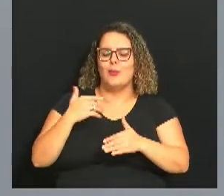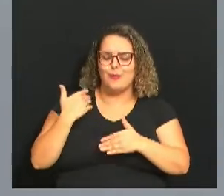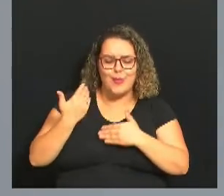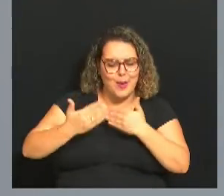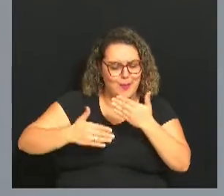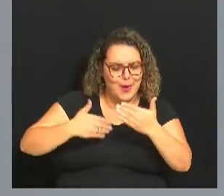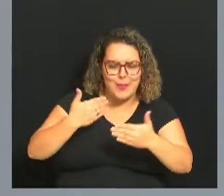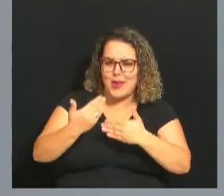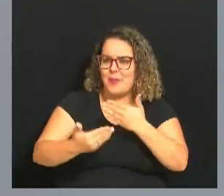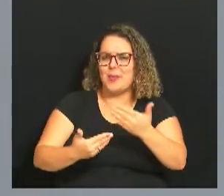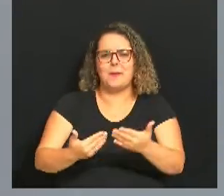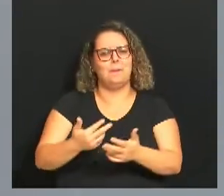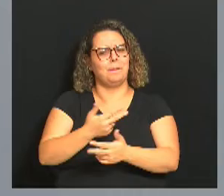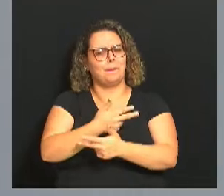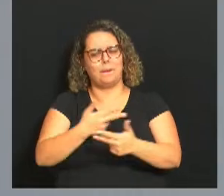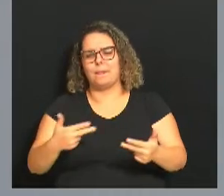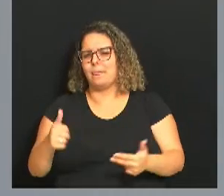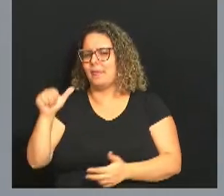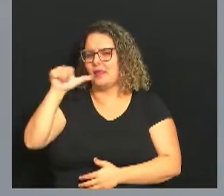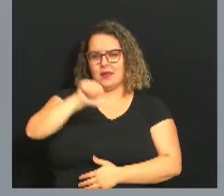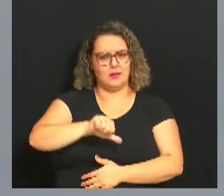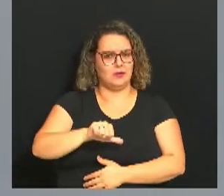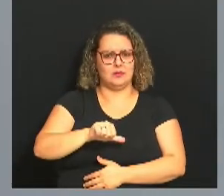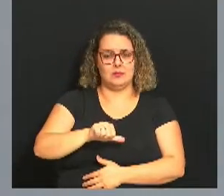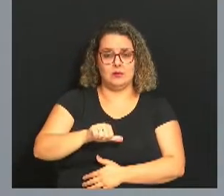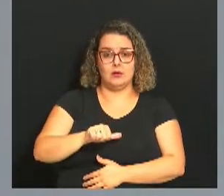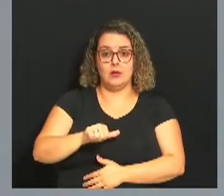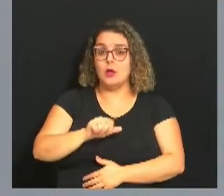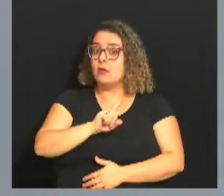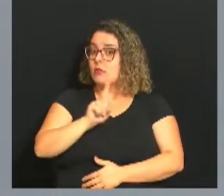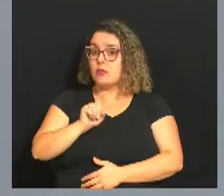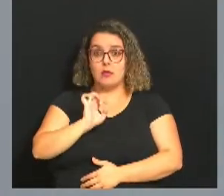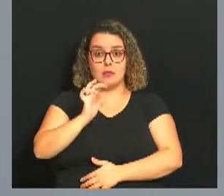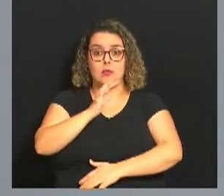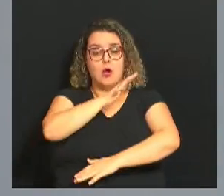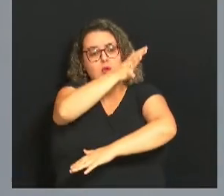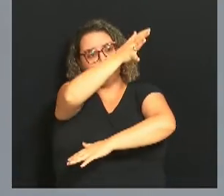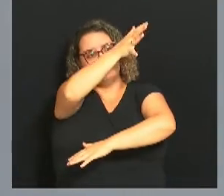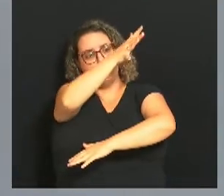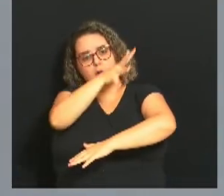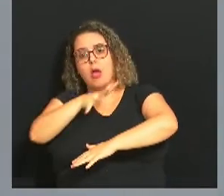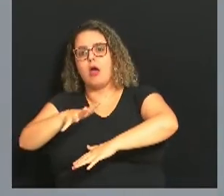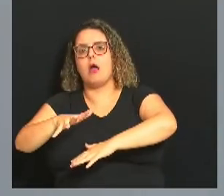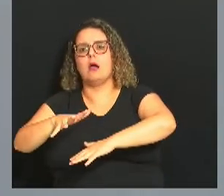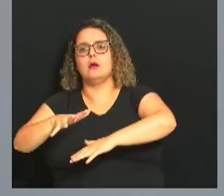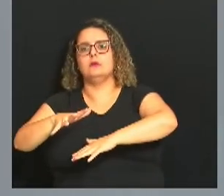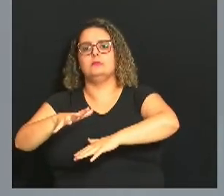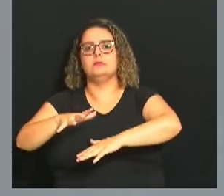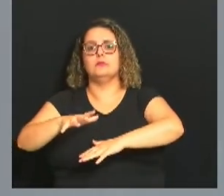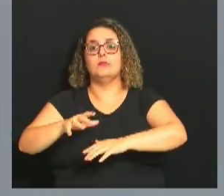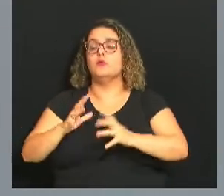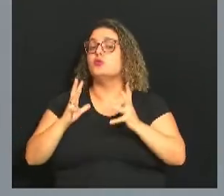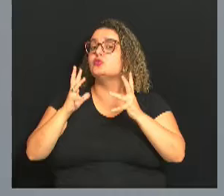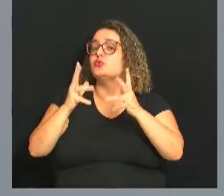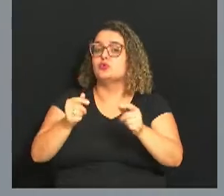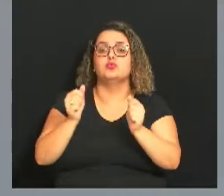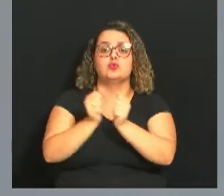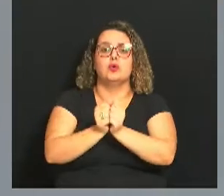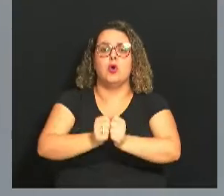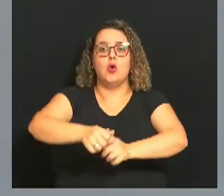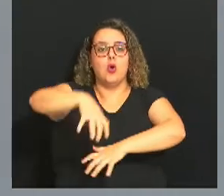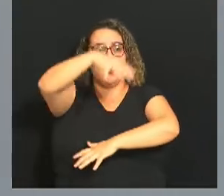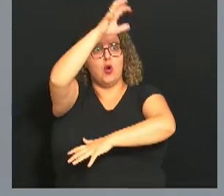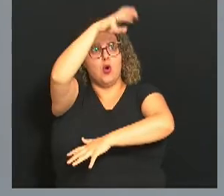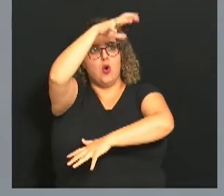processos simultâneos, porque não ocorreu só o deslizamento ou só a inundação, ocorreu de forma simultânea. Choveu na encosta, a